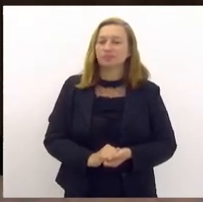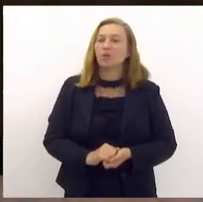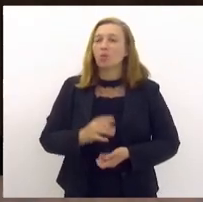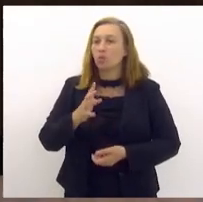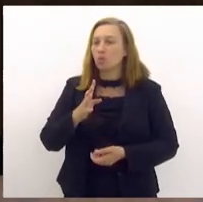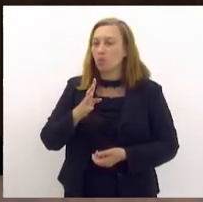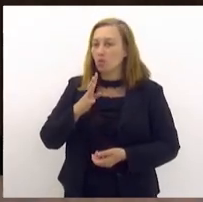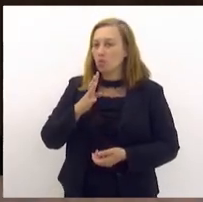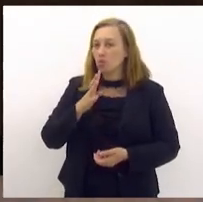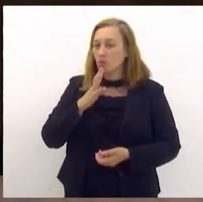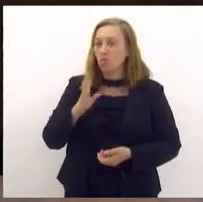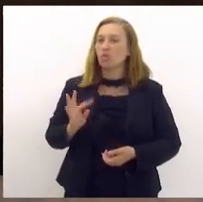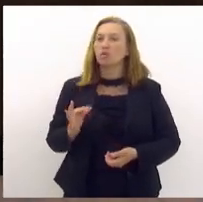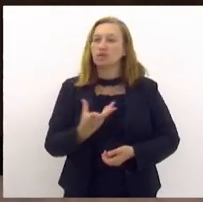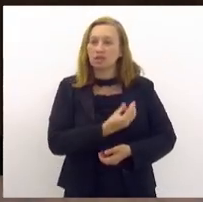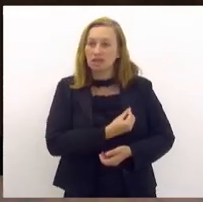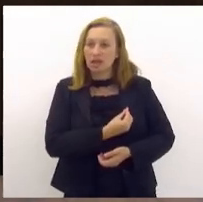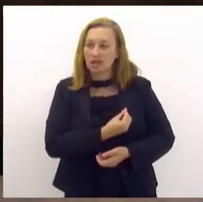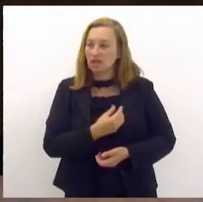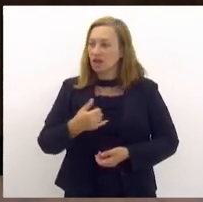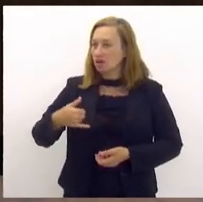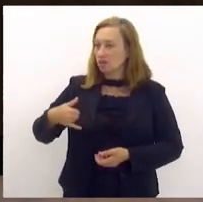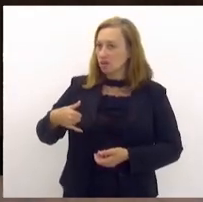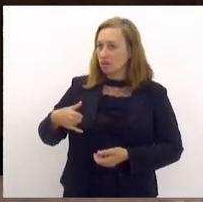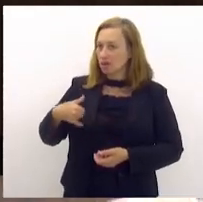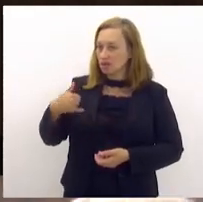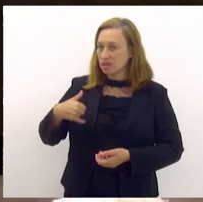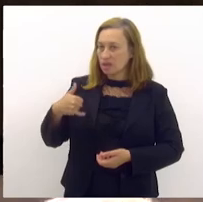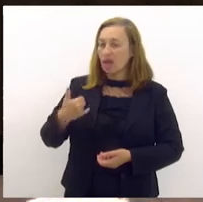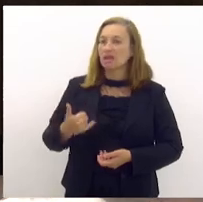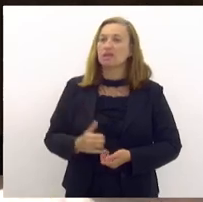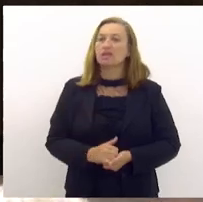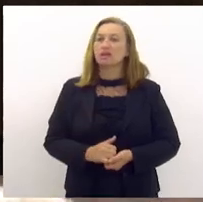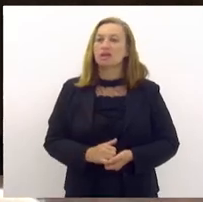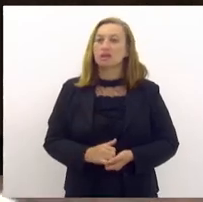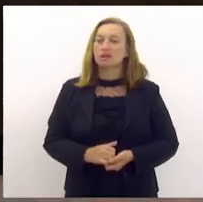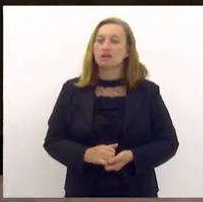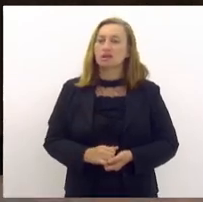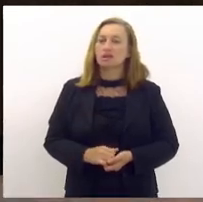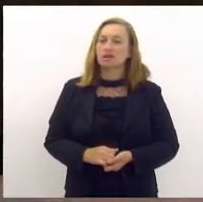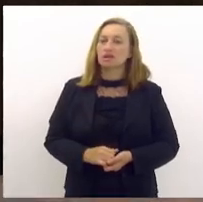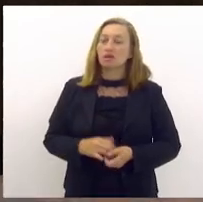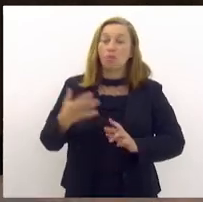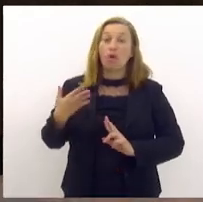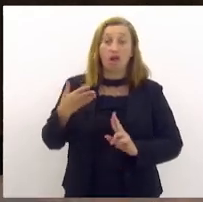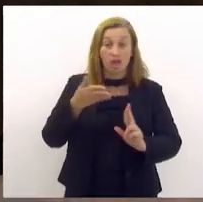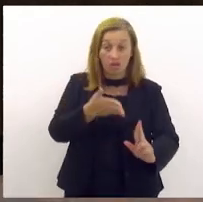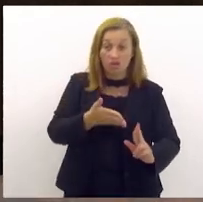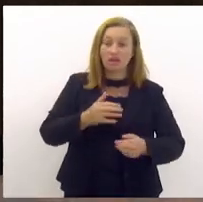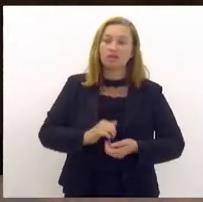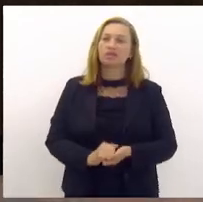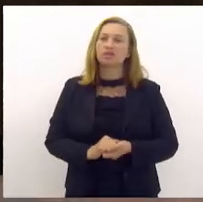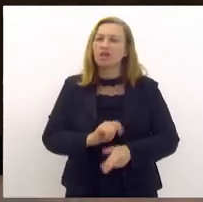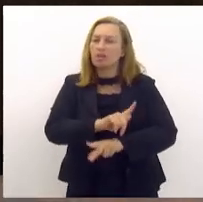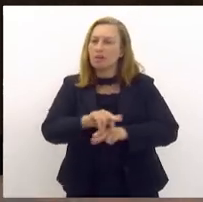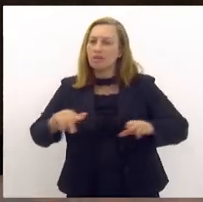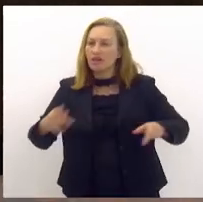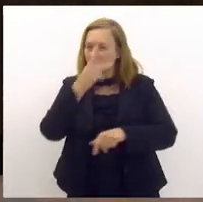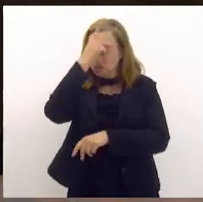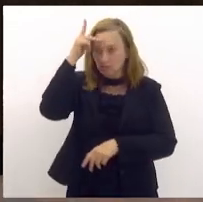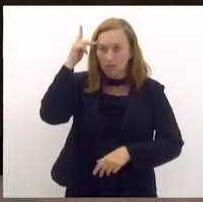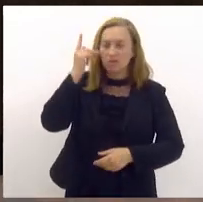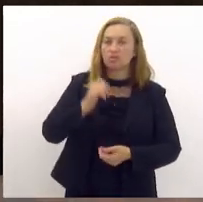reconheceu trans já na idade adulta, já como uma pessoa madura, sendo uma referência para várias pessoas